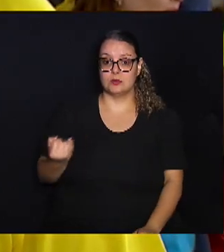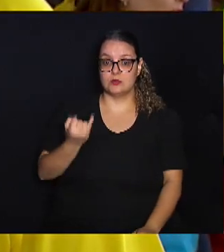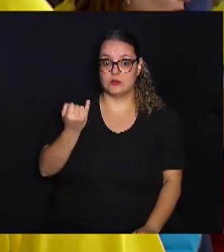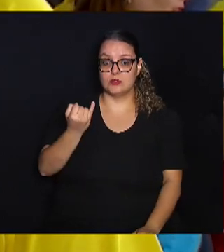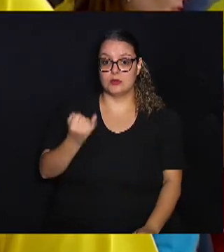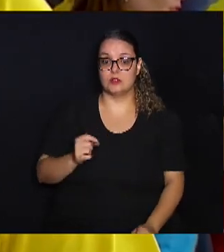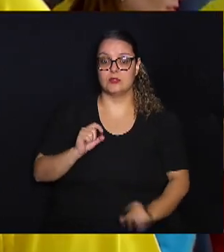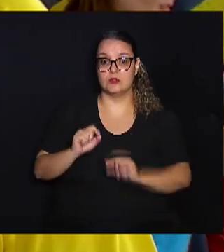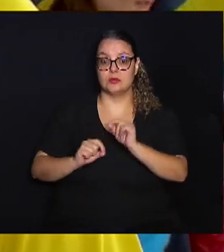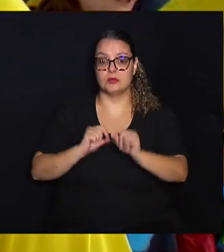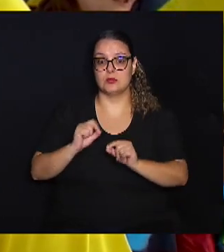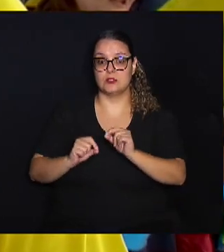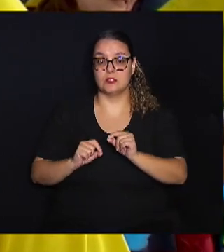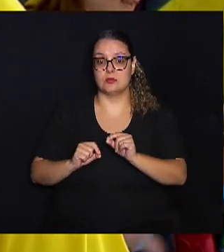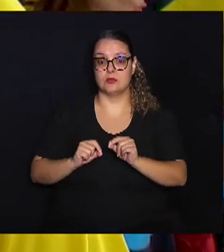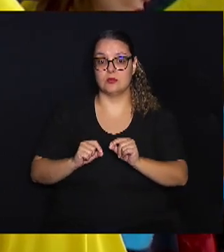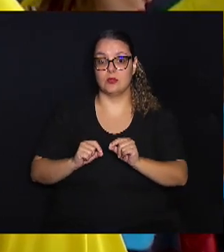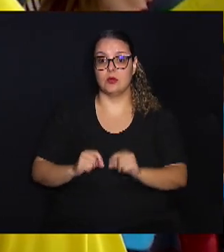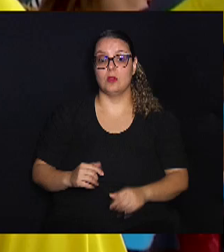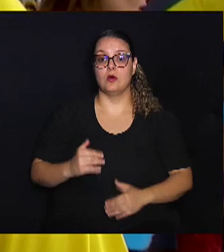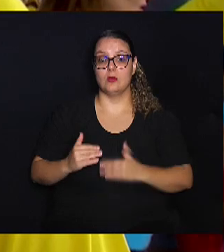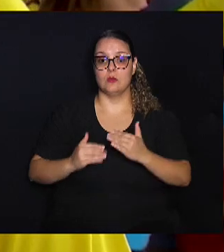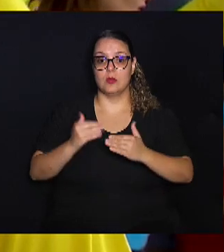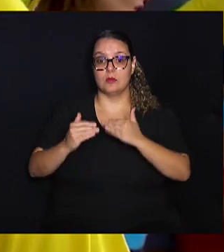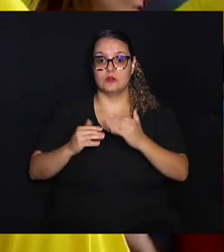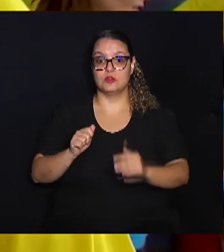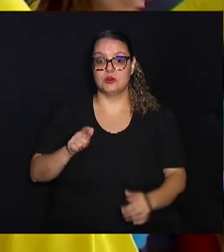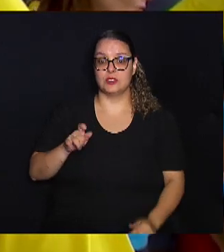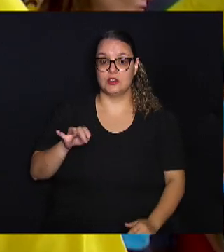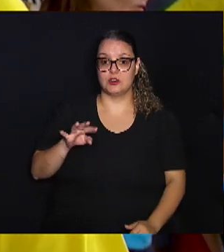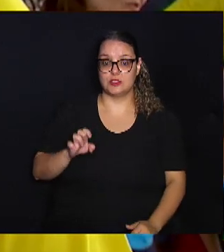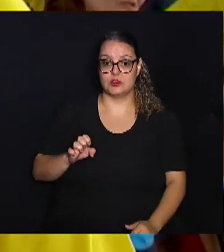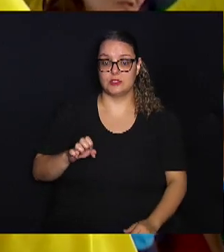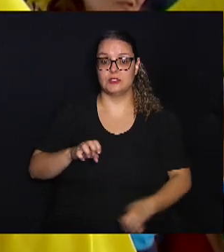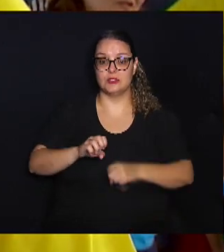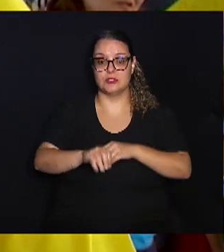é de fazer uma formação para os nossos agentes de educação infantil,